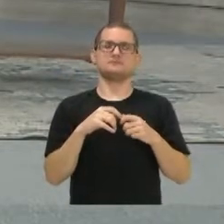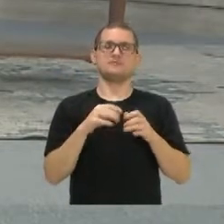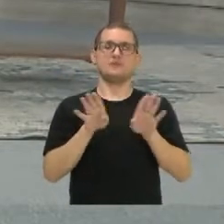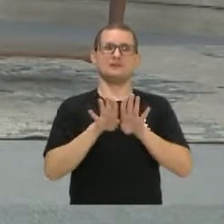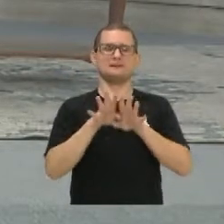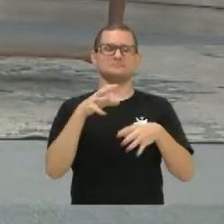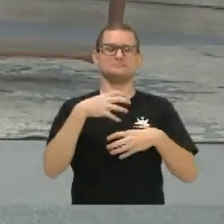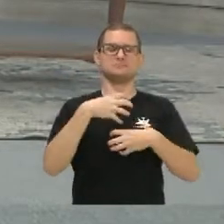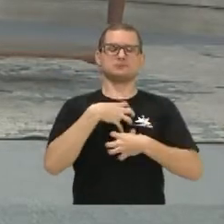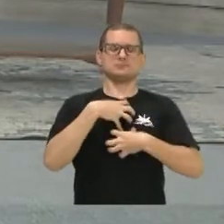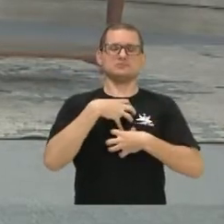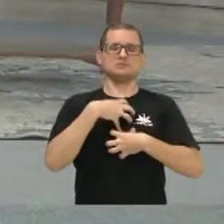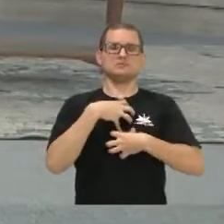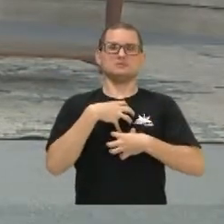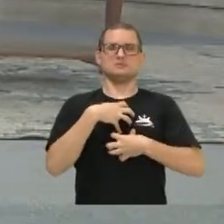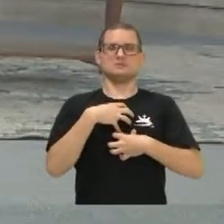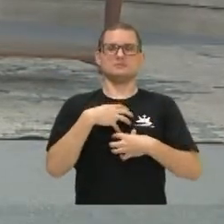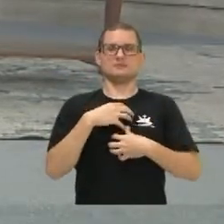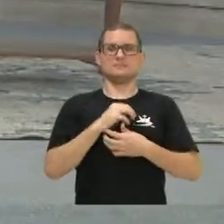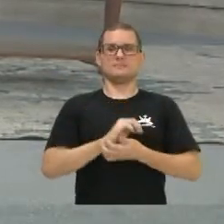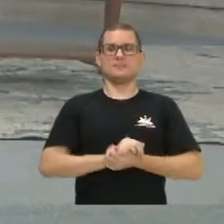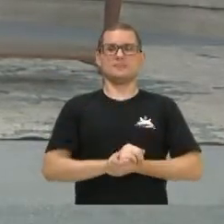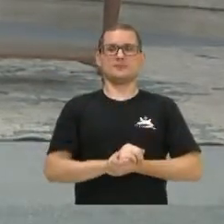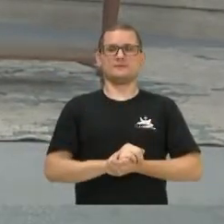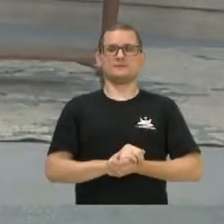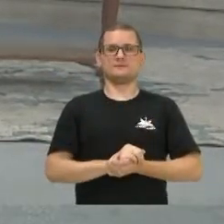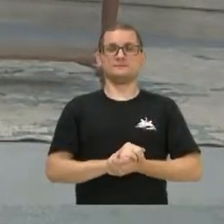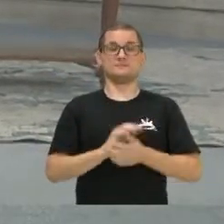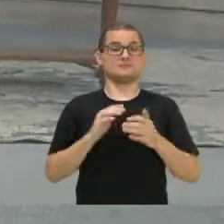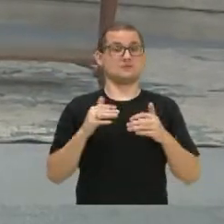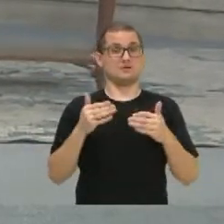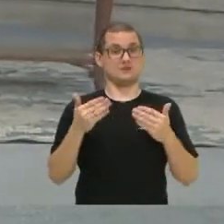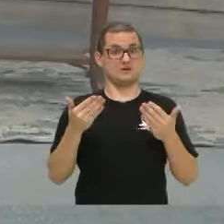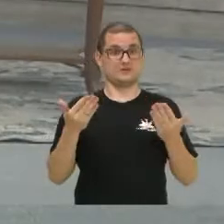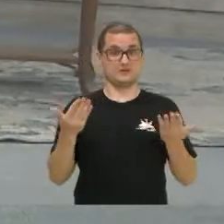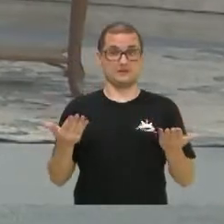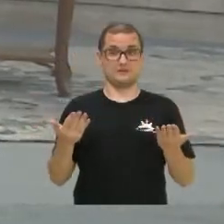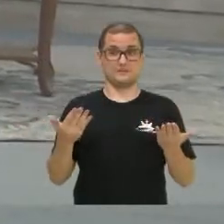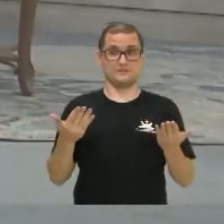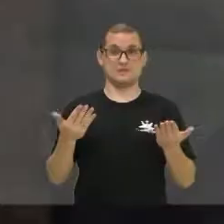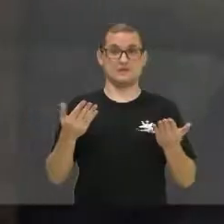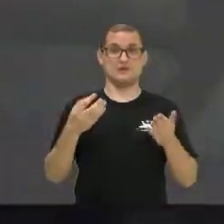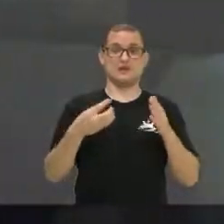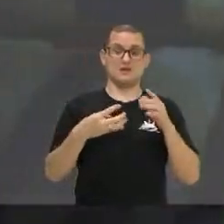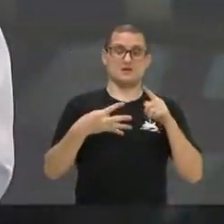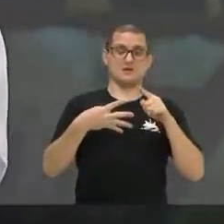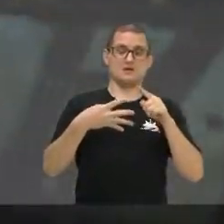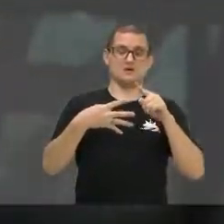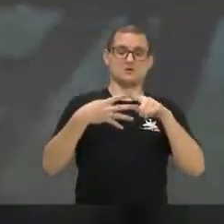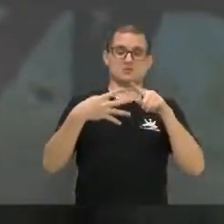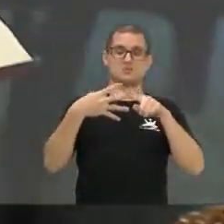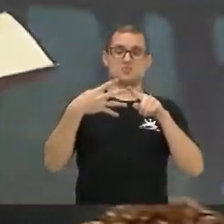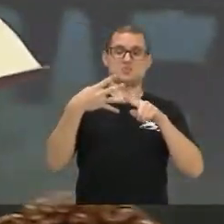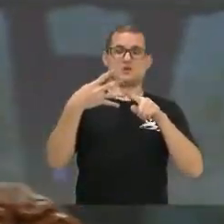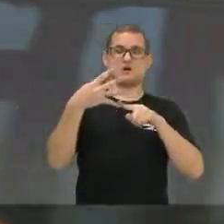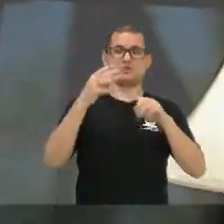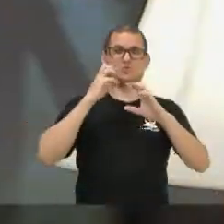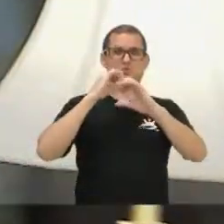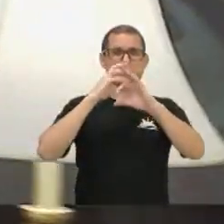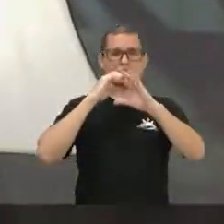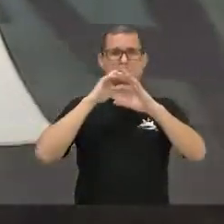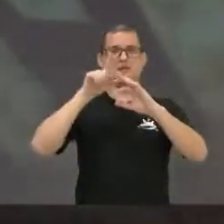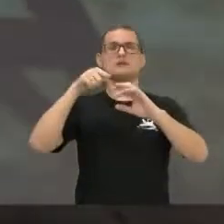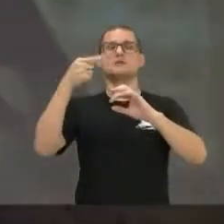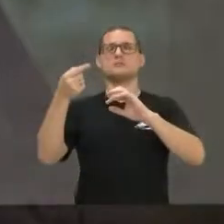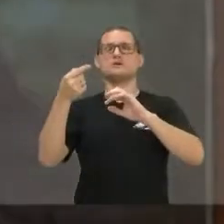é por sinais então as quatro primeiras trombetas depois as últimas